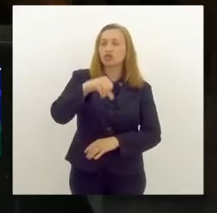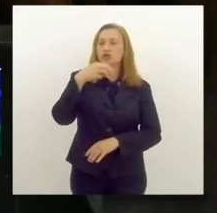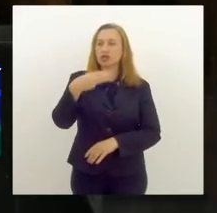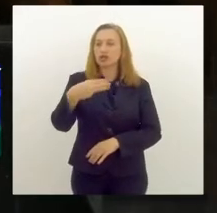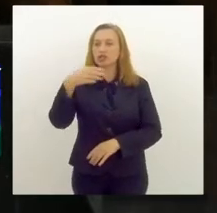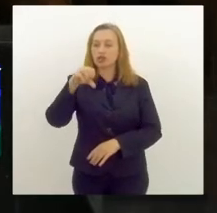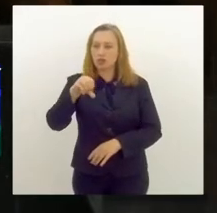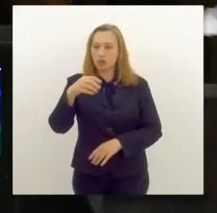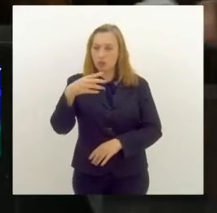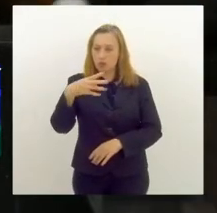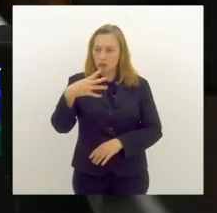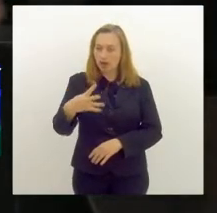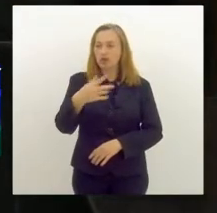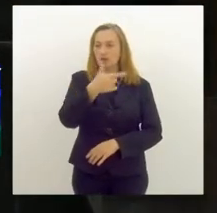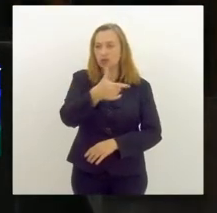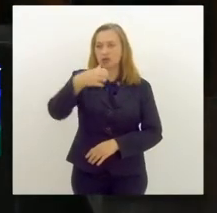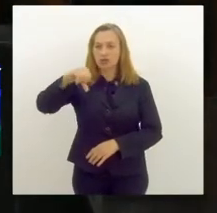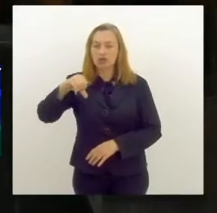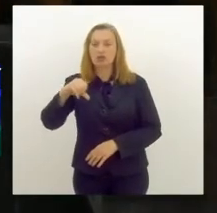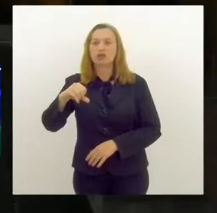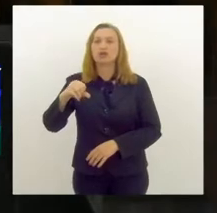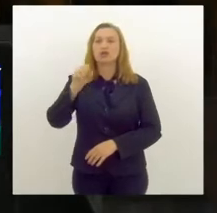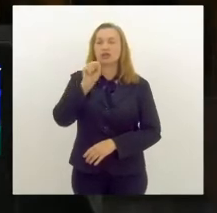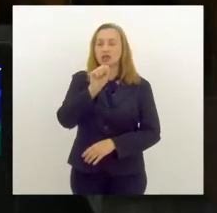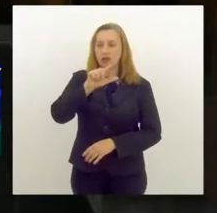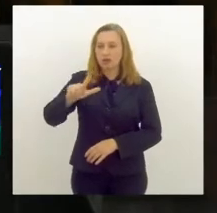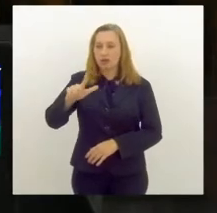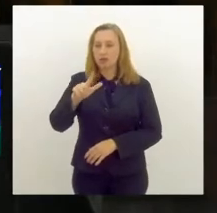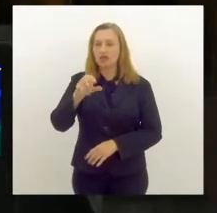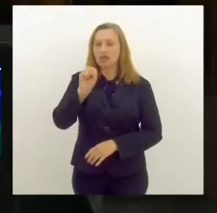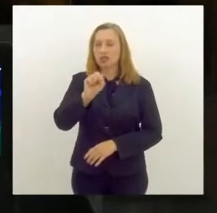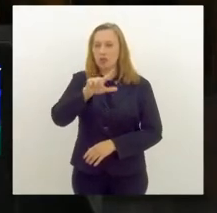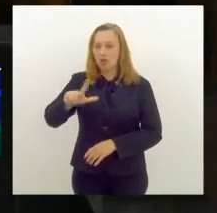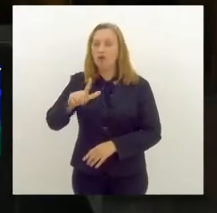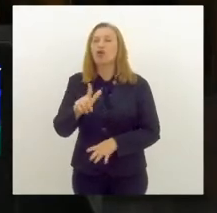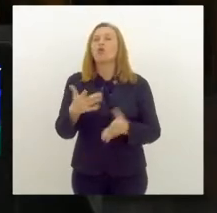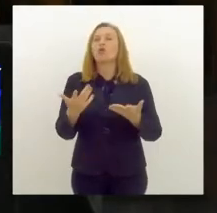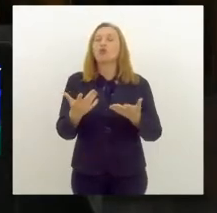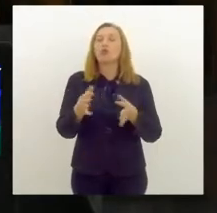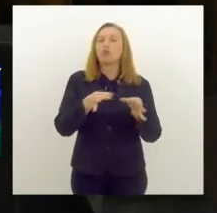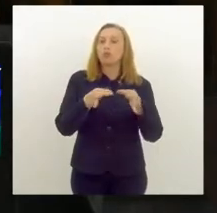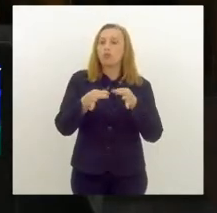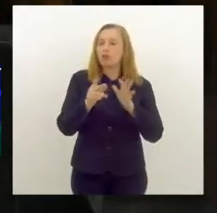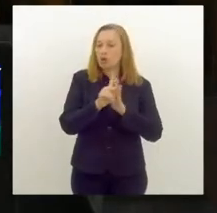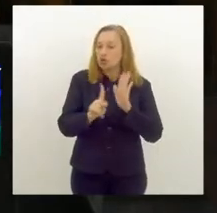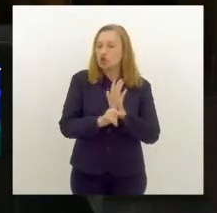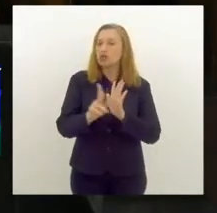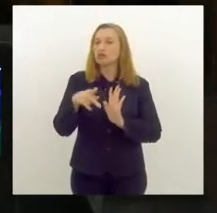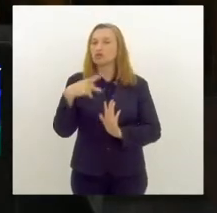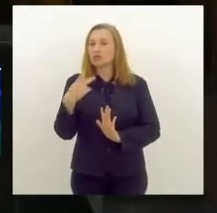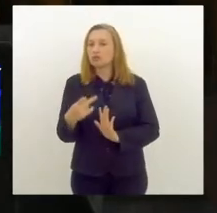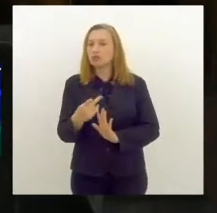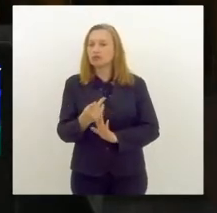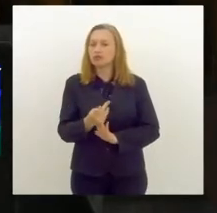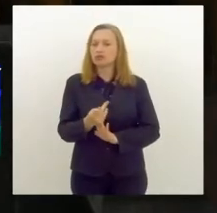934-2019, de autoria dos deputados Daniel Librelon e Samuel Malafaia. O projeto trata da